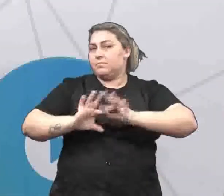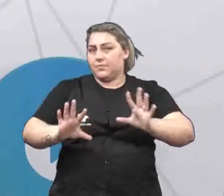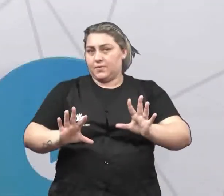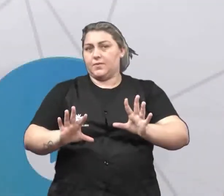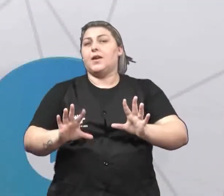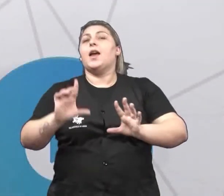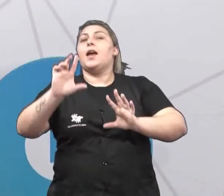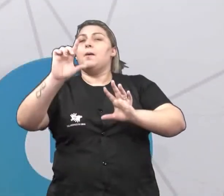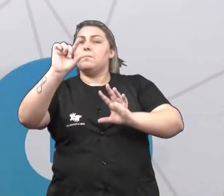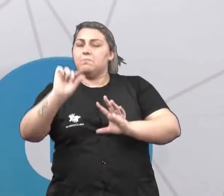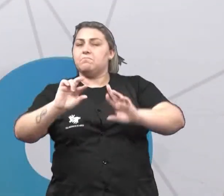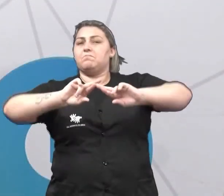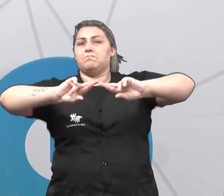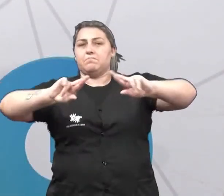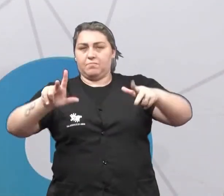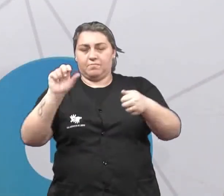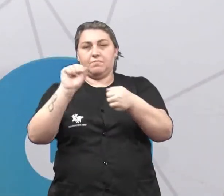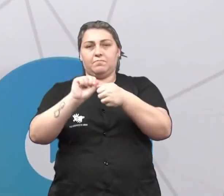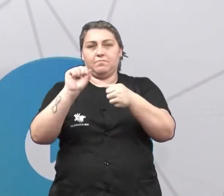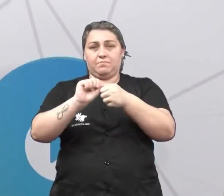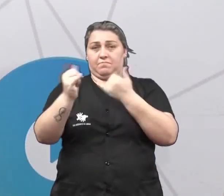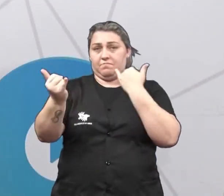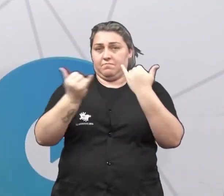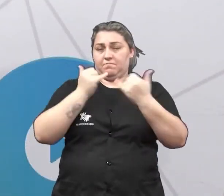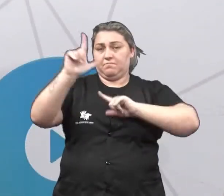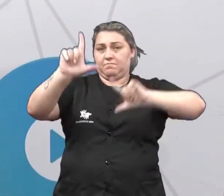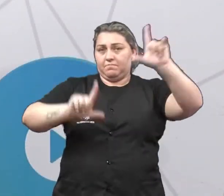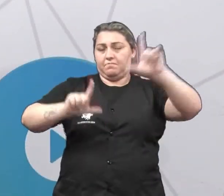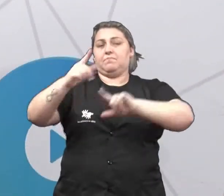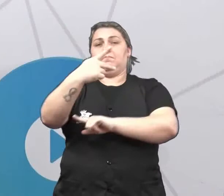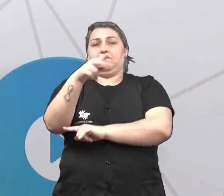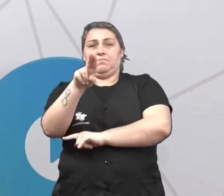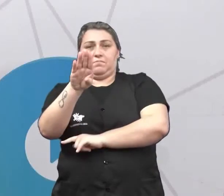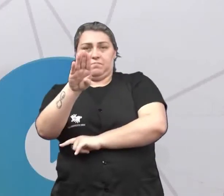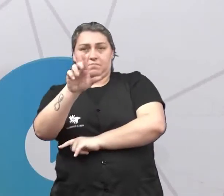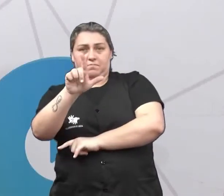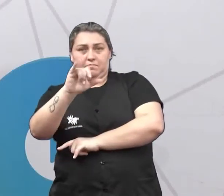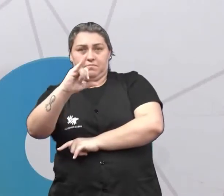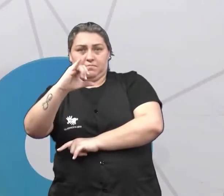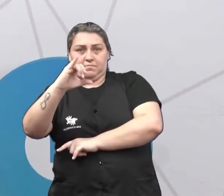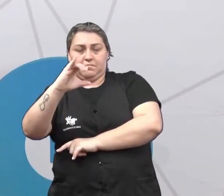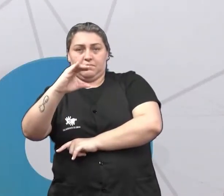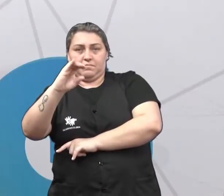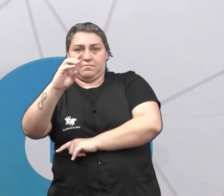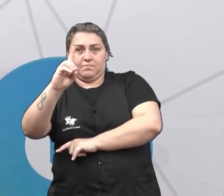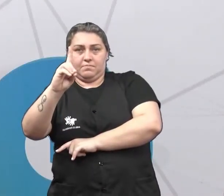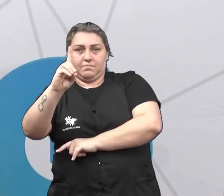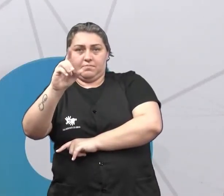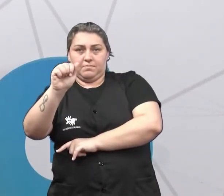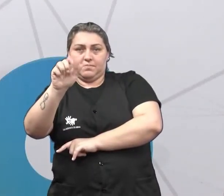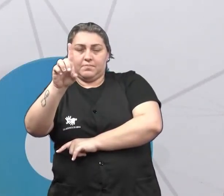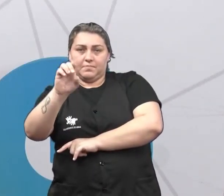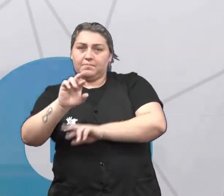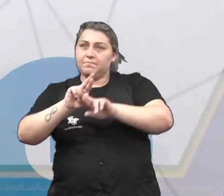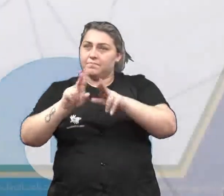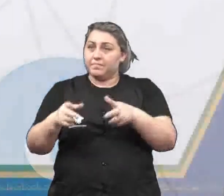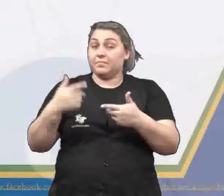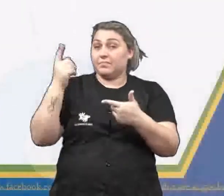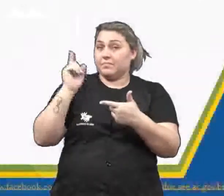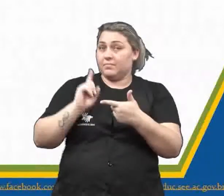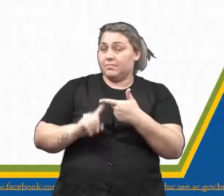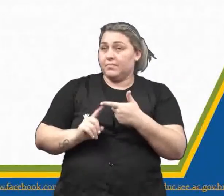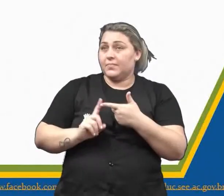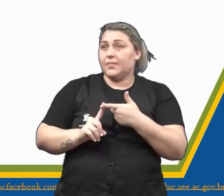essa pequena diferença que faz com que publicidade e propaganda sejam coisas distintas. Questão